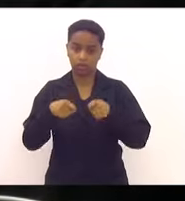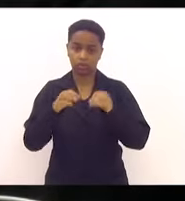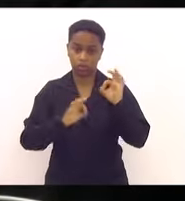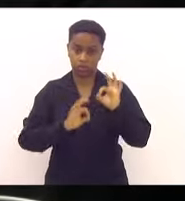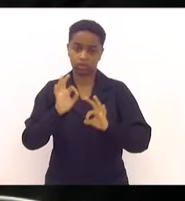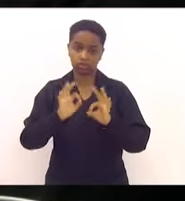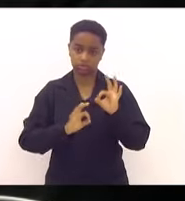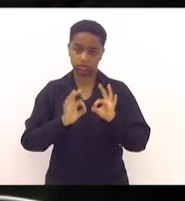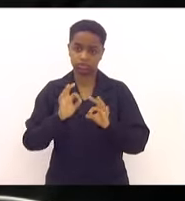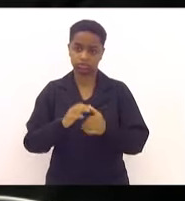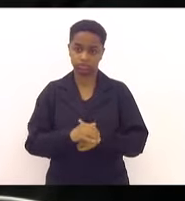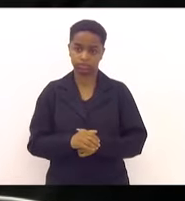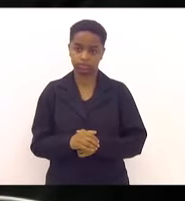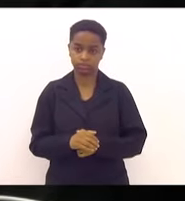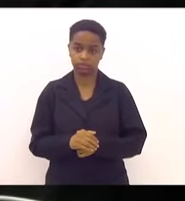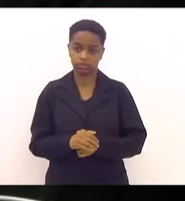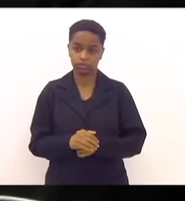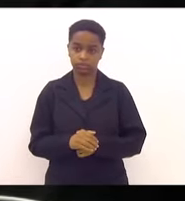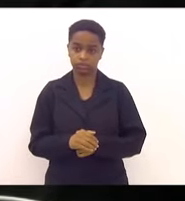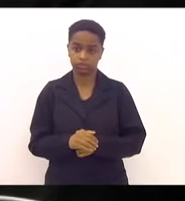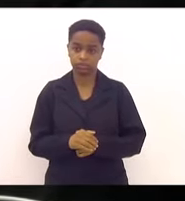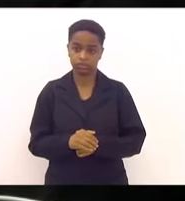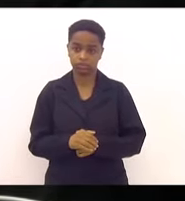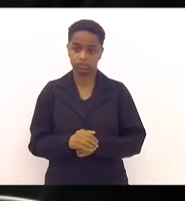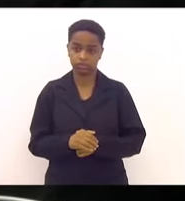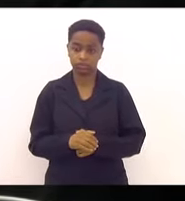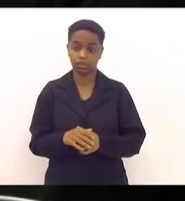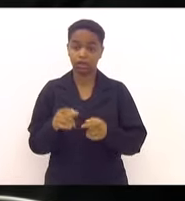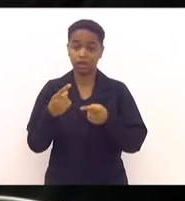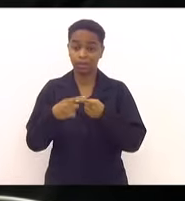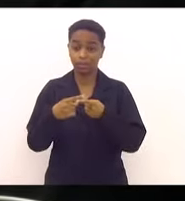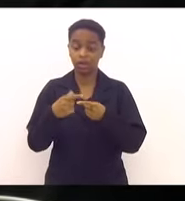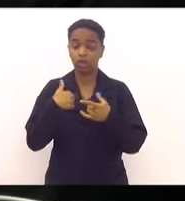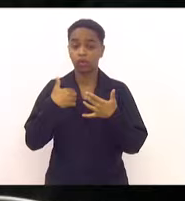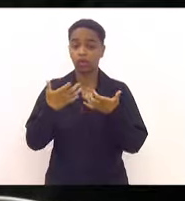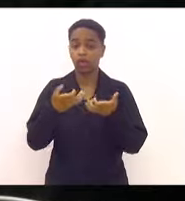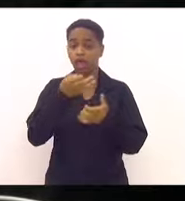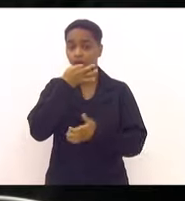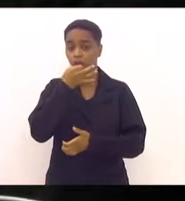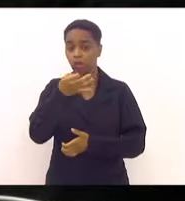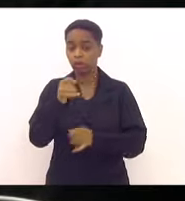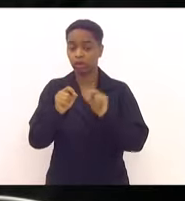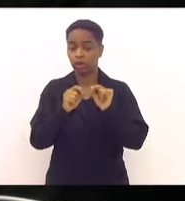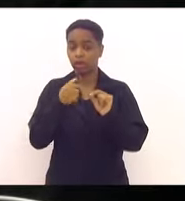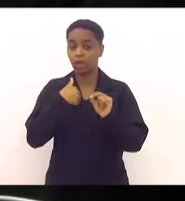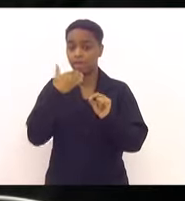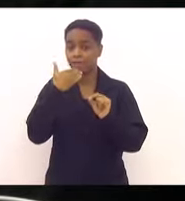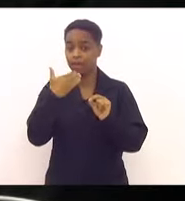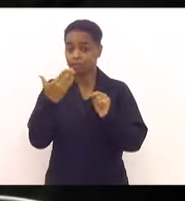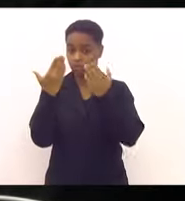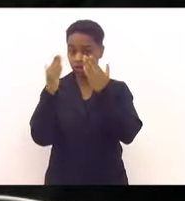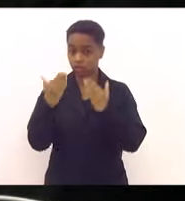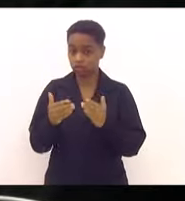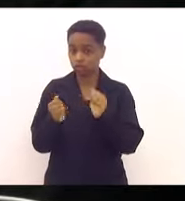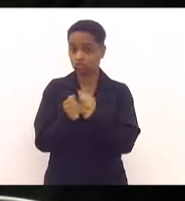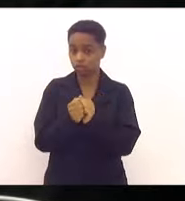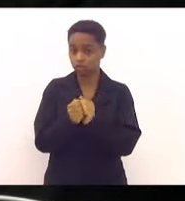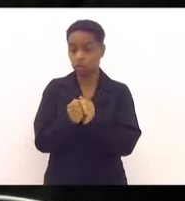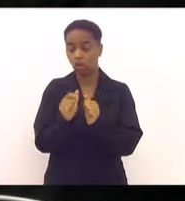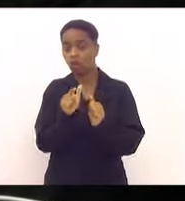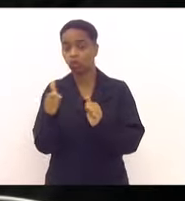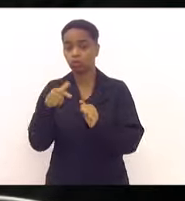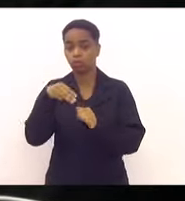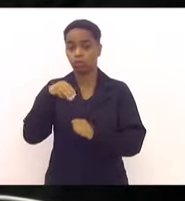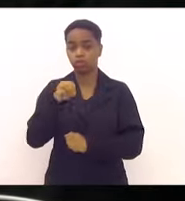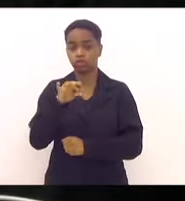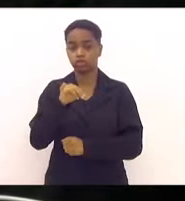também leva em consideração na hora da vista. É só porque a minha... 2601. É só porque eu estou querendo argumentar que o meu pedido de vistas em conjunto é por outro fator, só